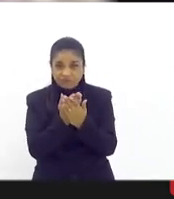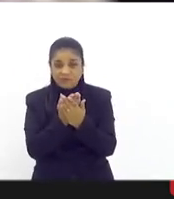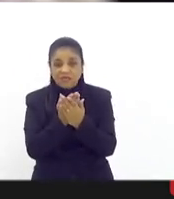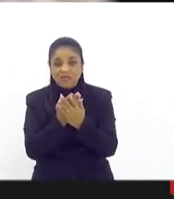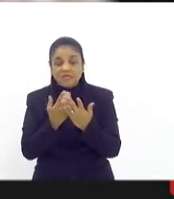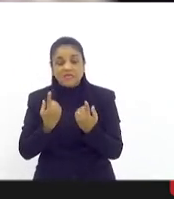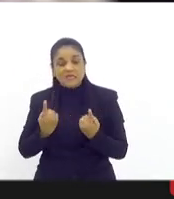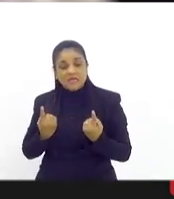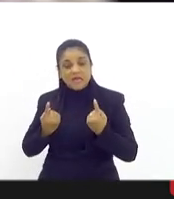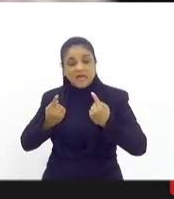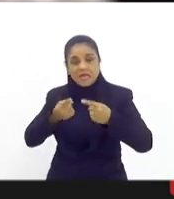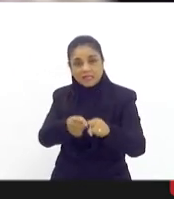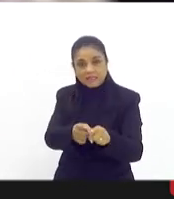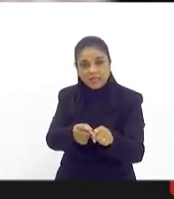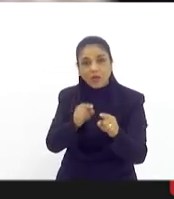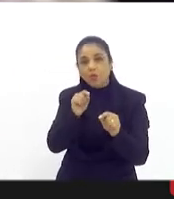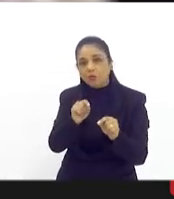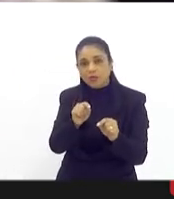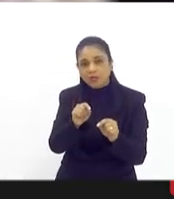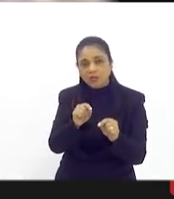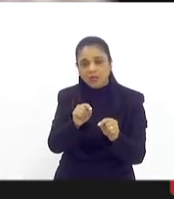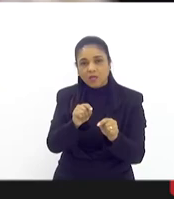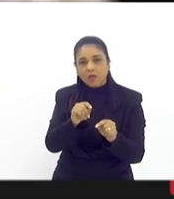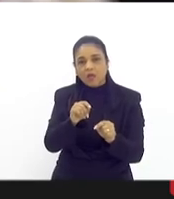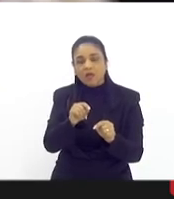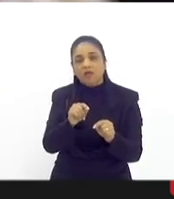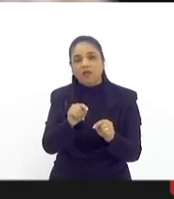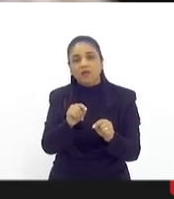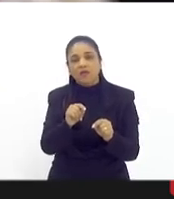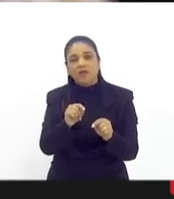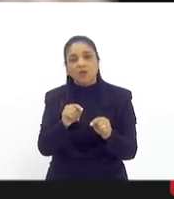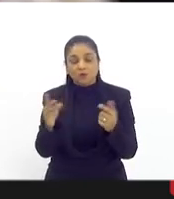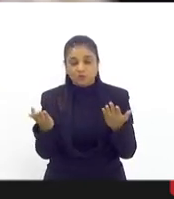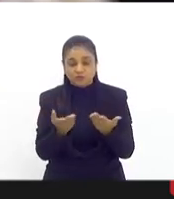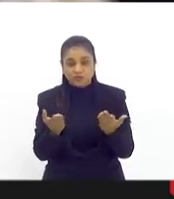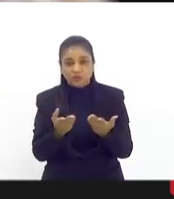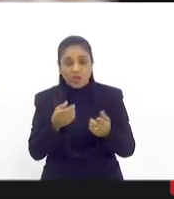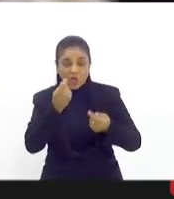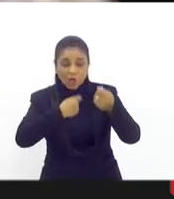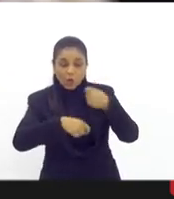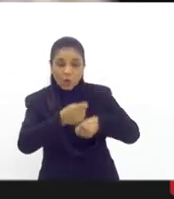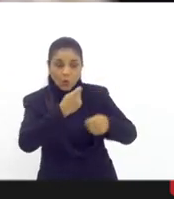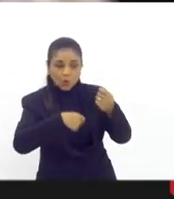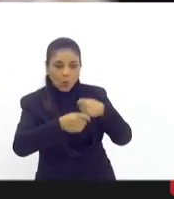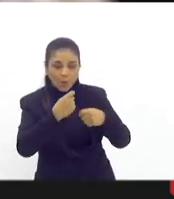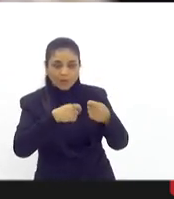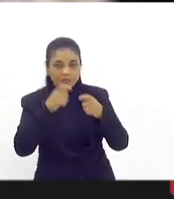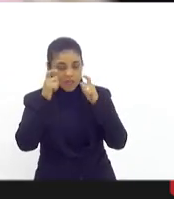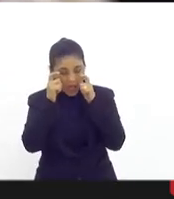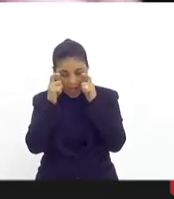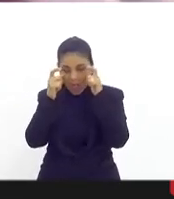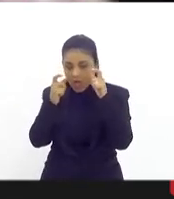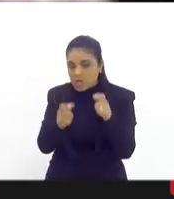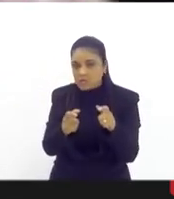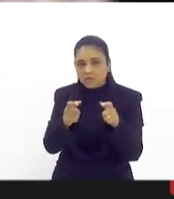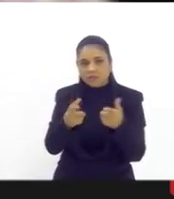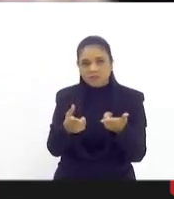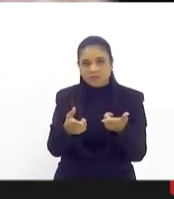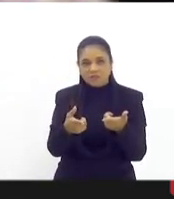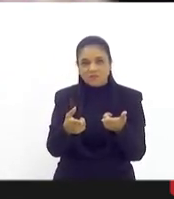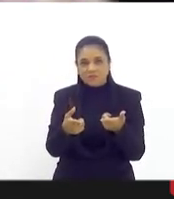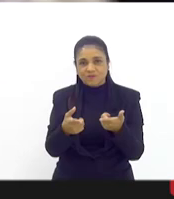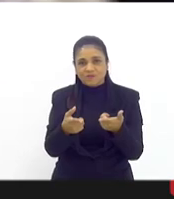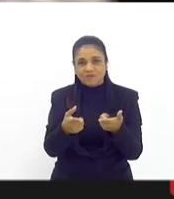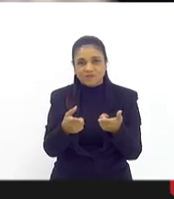a economia da atenção, que é o core business dessas big techs hoje, é a economia da atenção. Quanto mais segundos